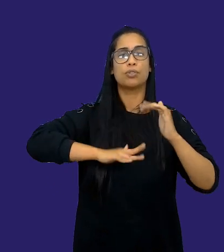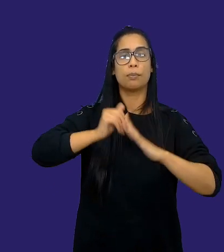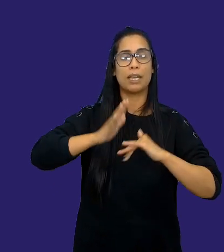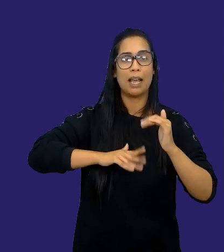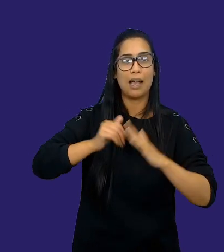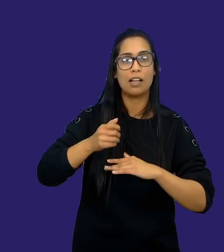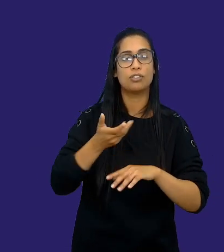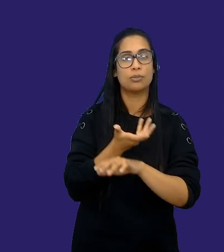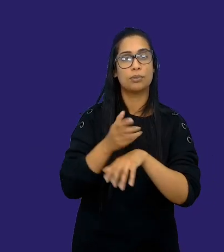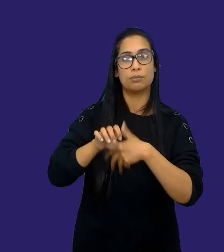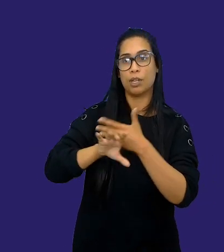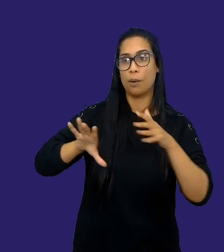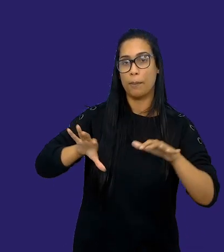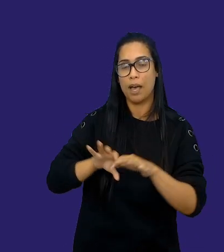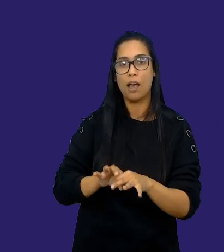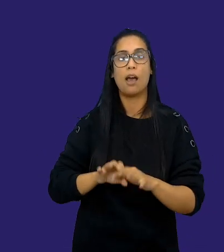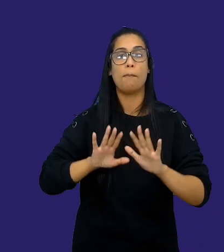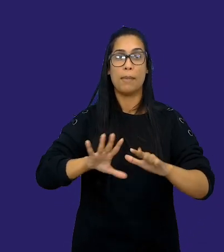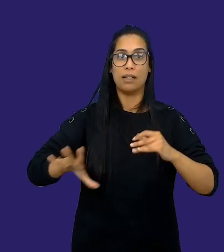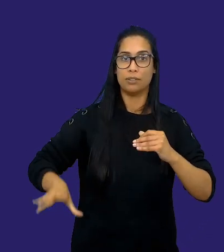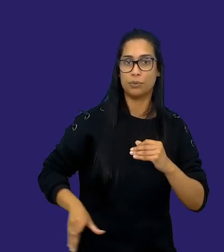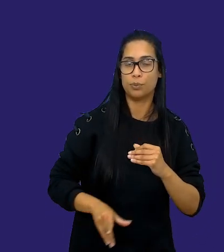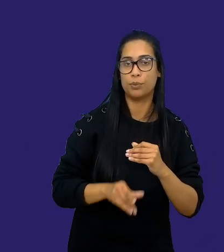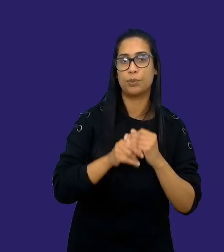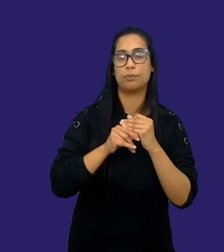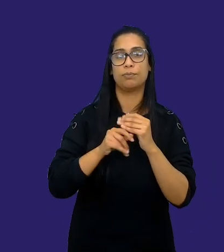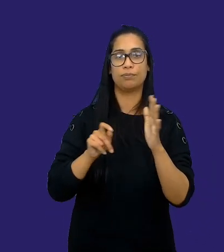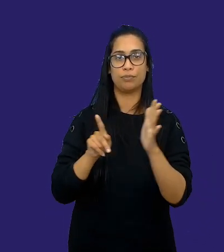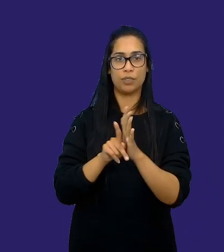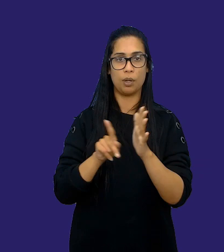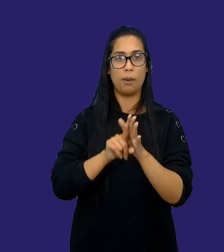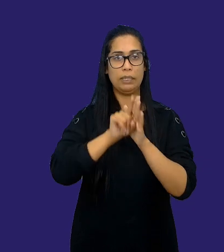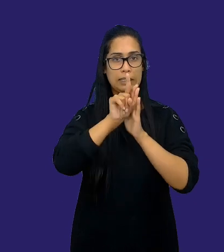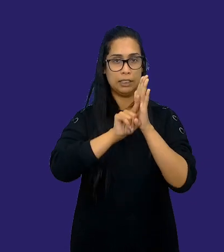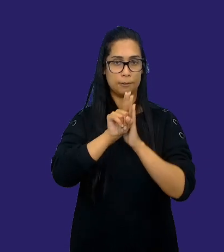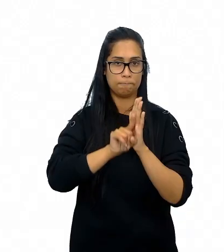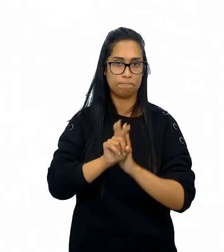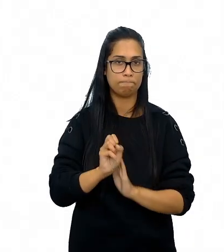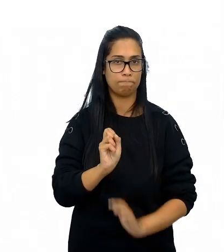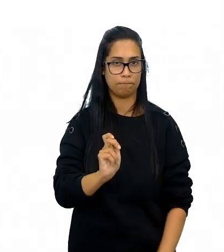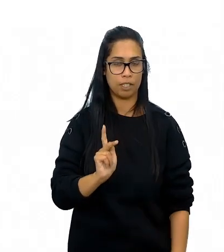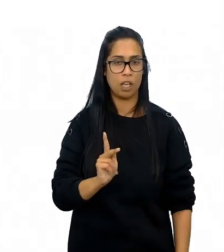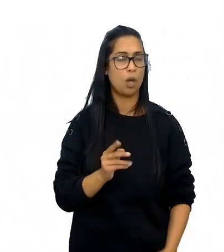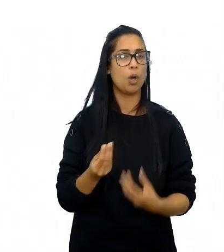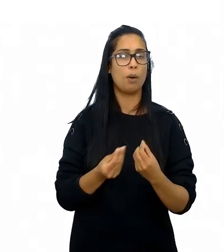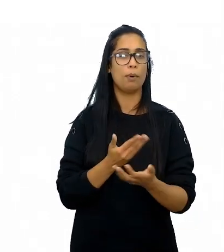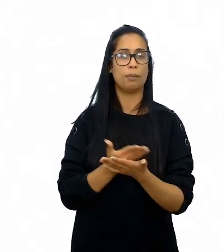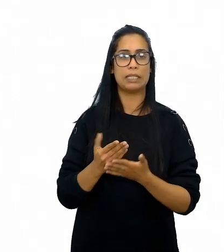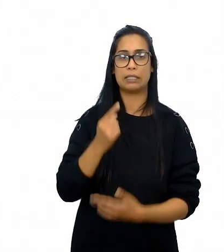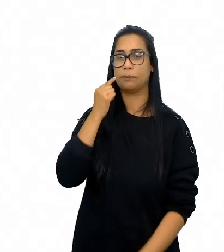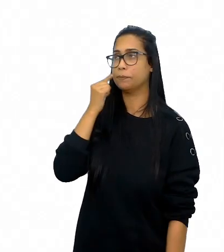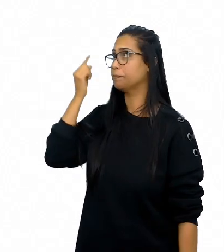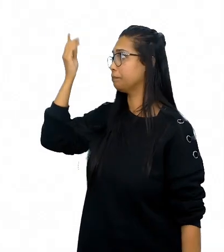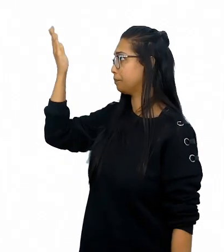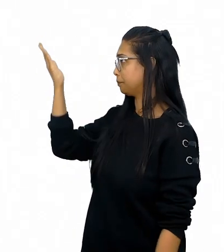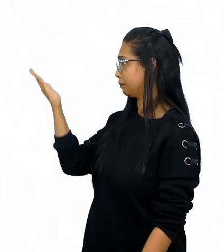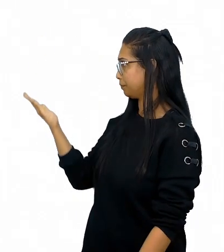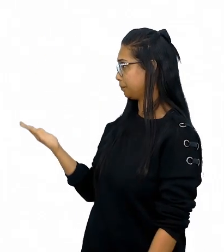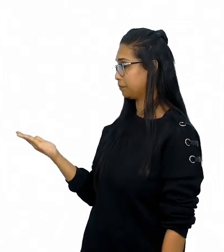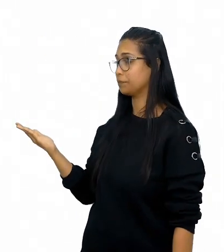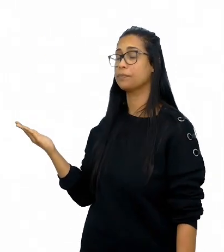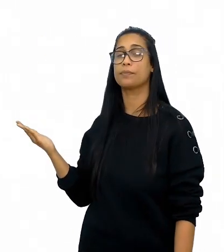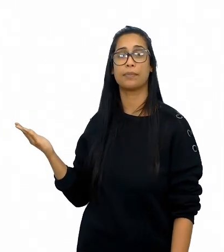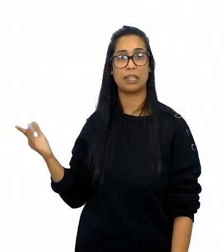interdisciplinares, mas que também agregam, né, atividades investigativas. Para começar, eu trouxe uma